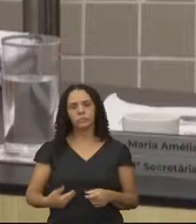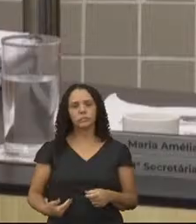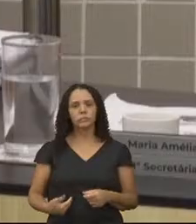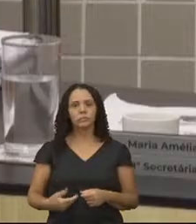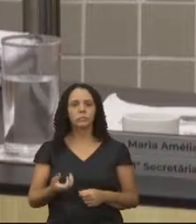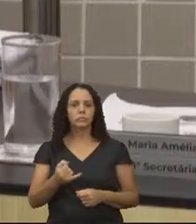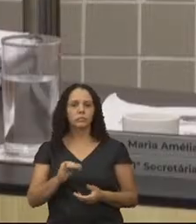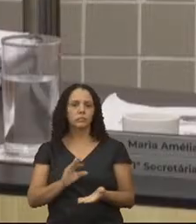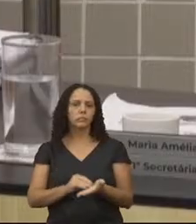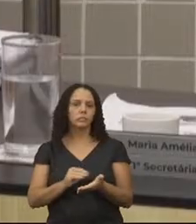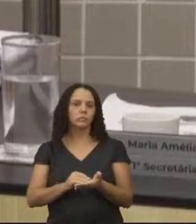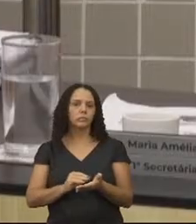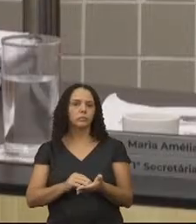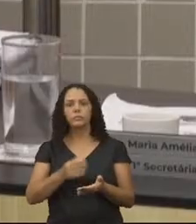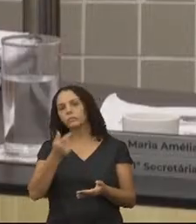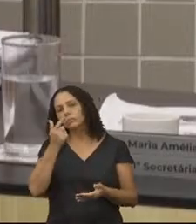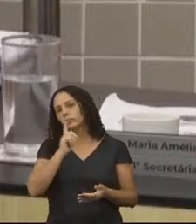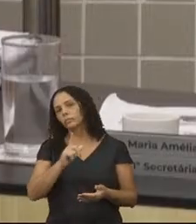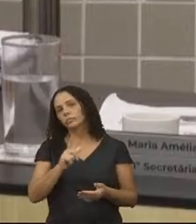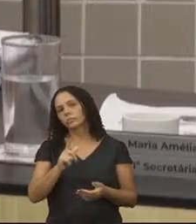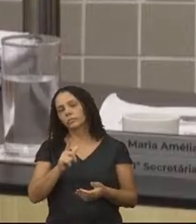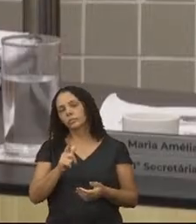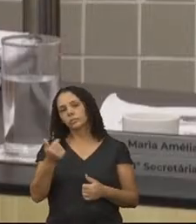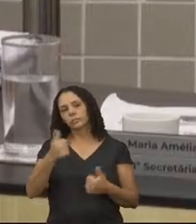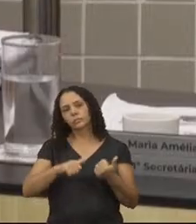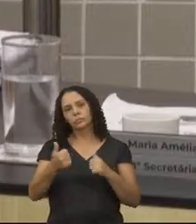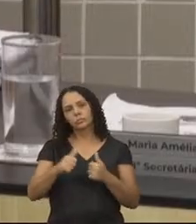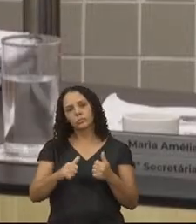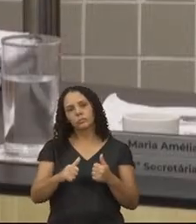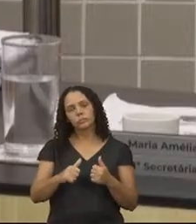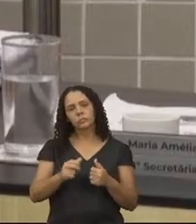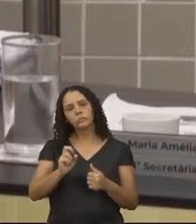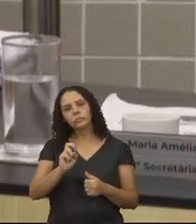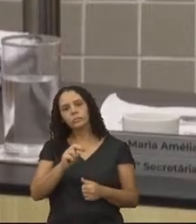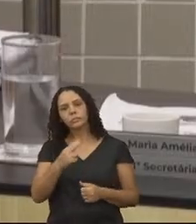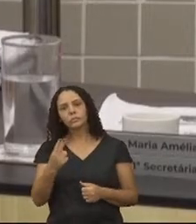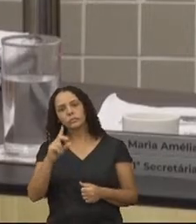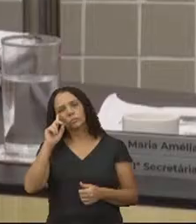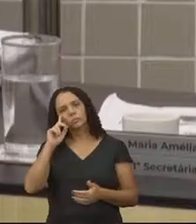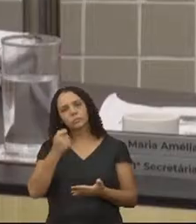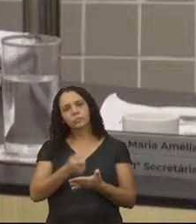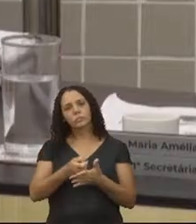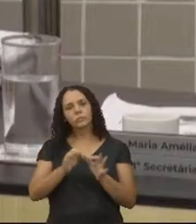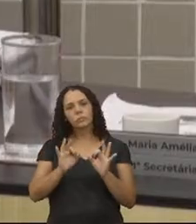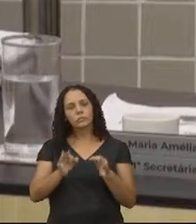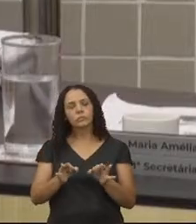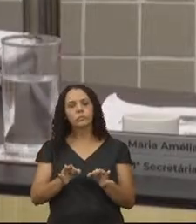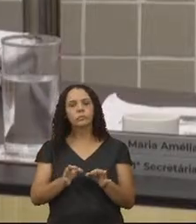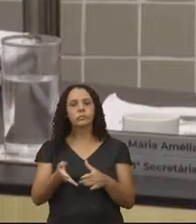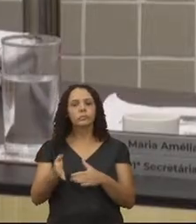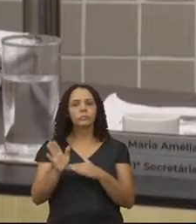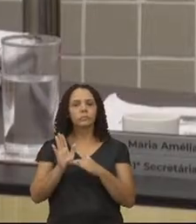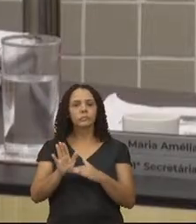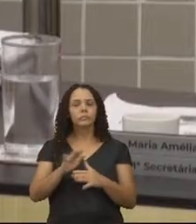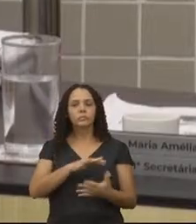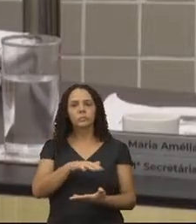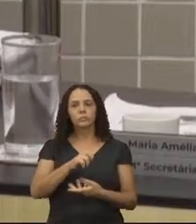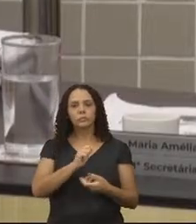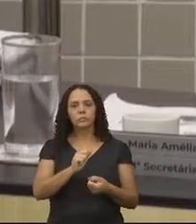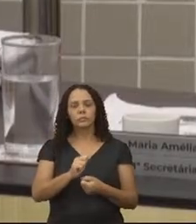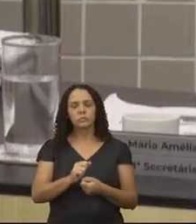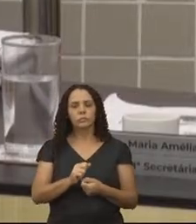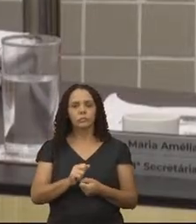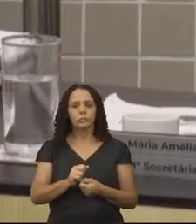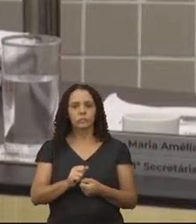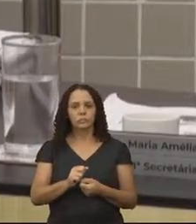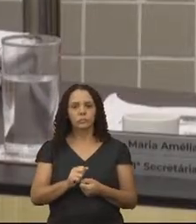Sem ela, não é possível avaliar, monitorar ou implementar decisões sólidas que promovam resultados sustentáveis e